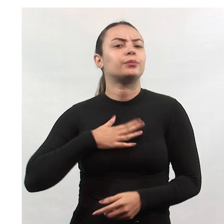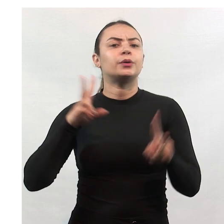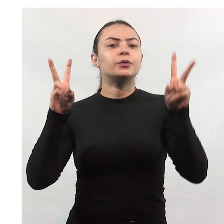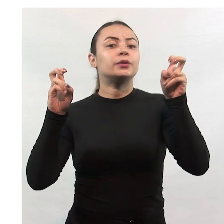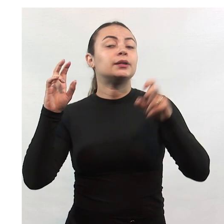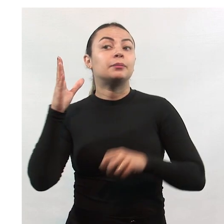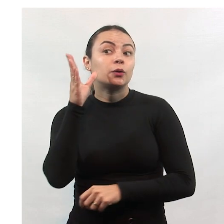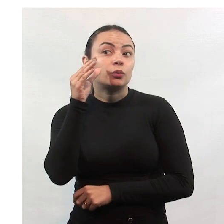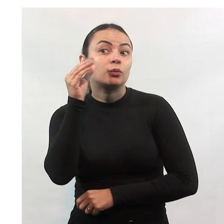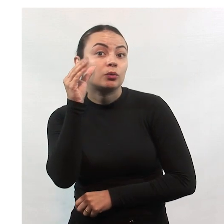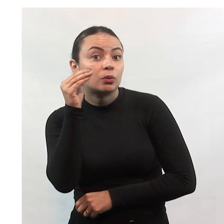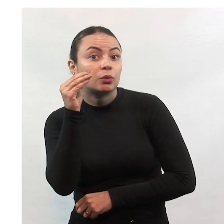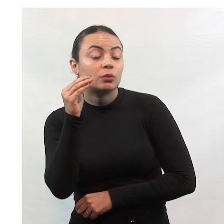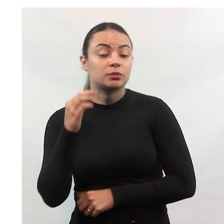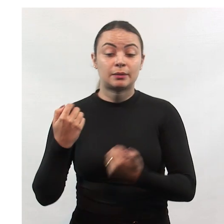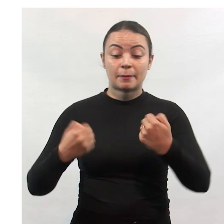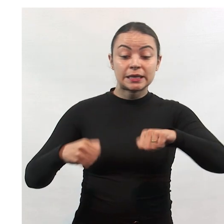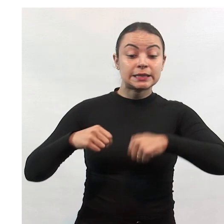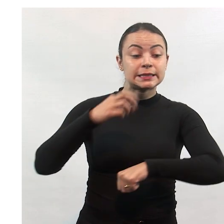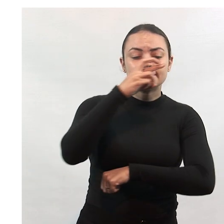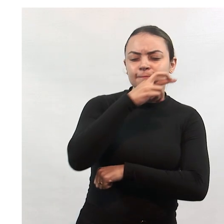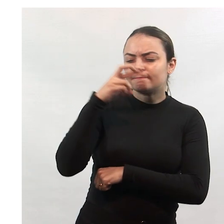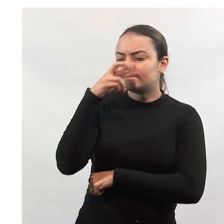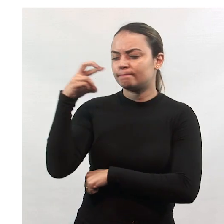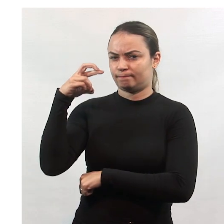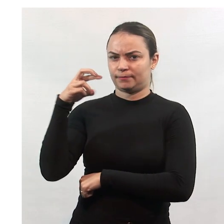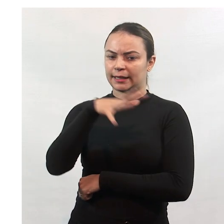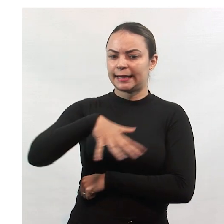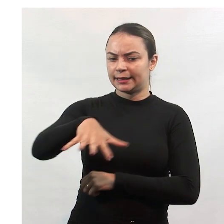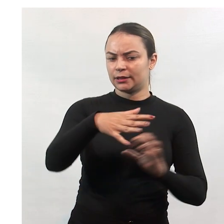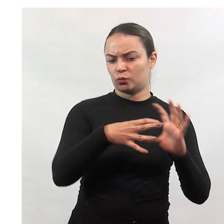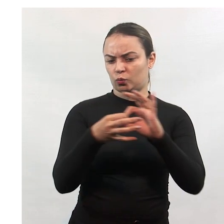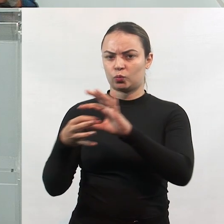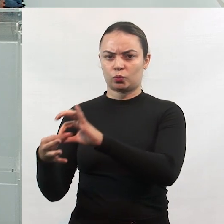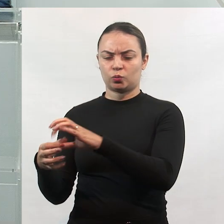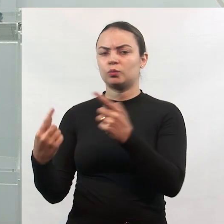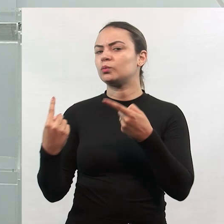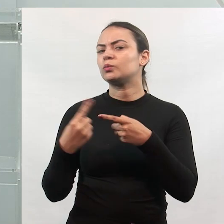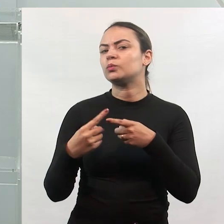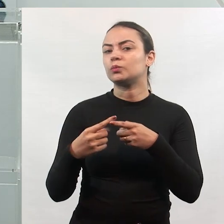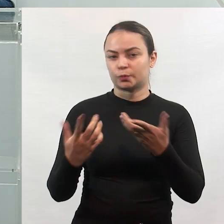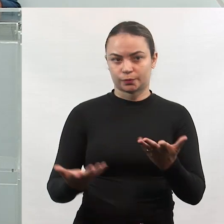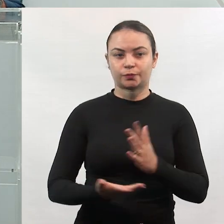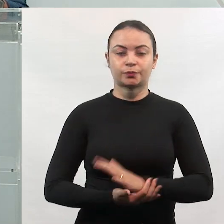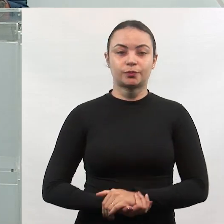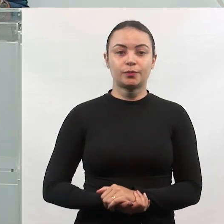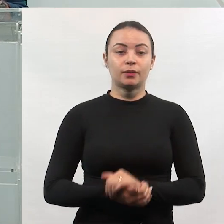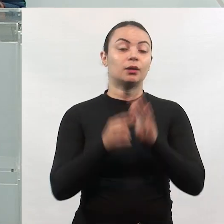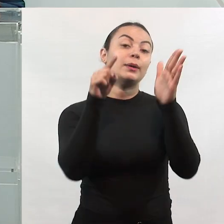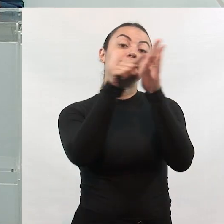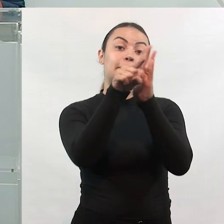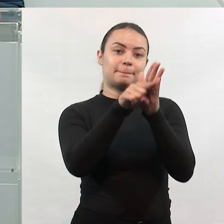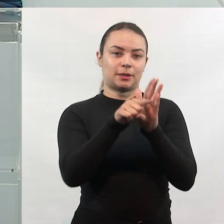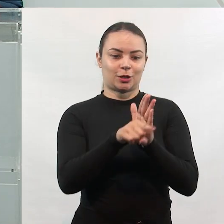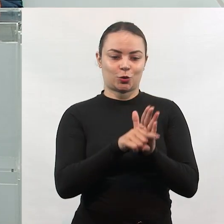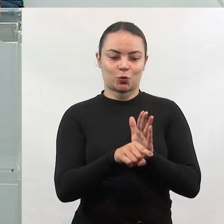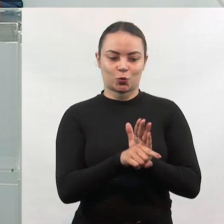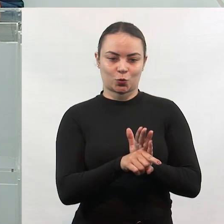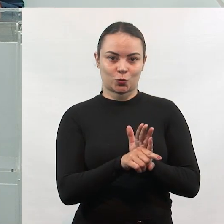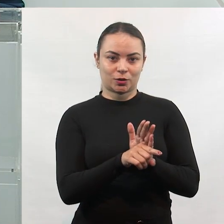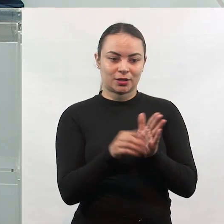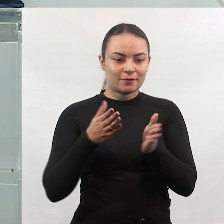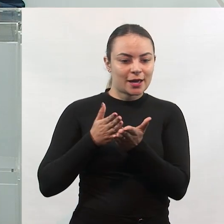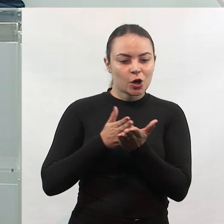esse tema? E aí, aqui você pode trazer, inclusive, aspectos da própria trajetória acadêmica profissional do